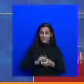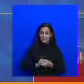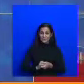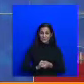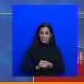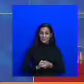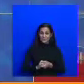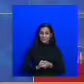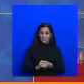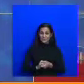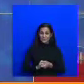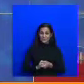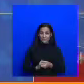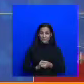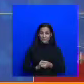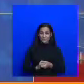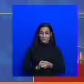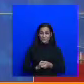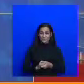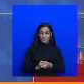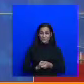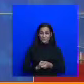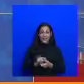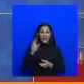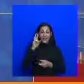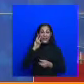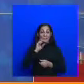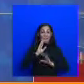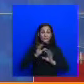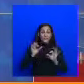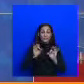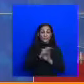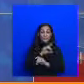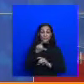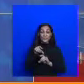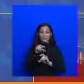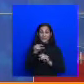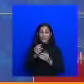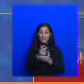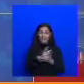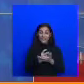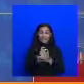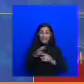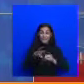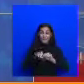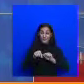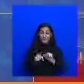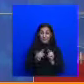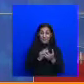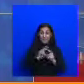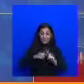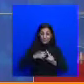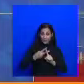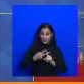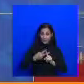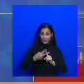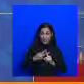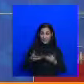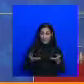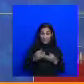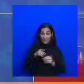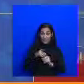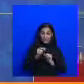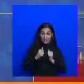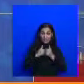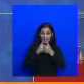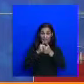11. Vermelha, 11. Lembrando, já foram realizados os sorteios da Quina, do Super 7, da Dupla Sena. E agora